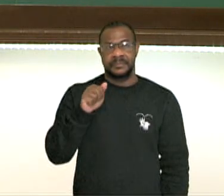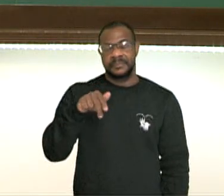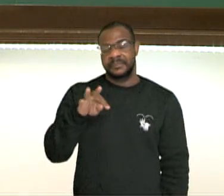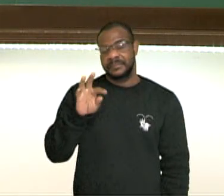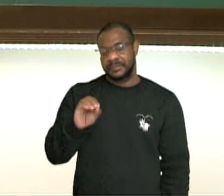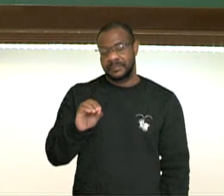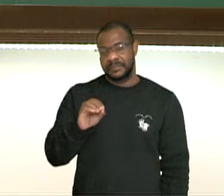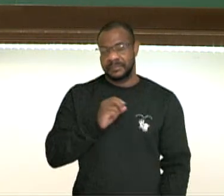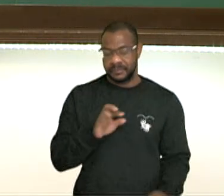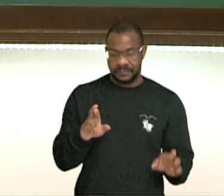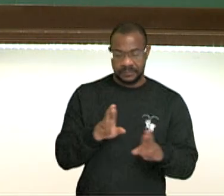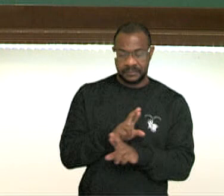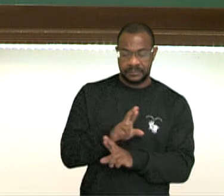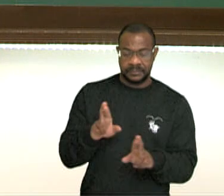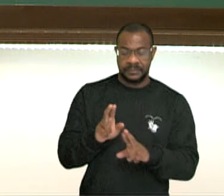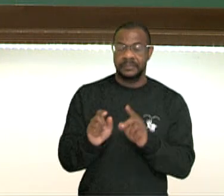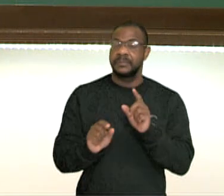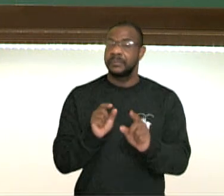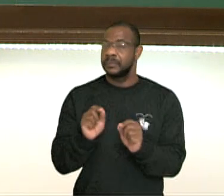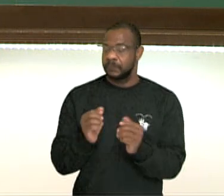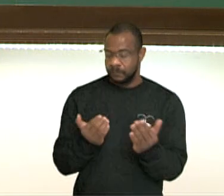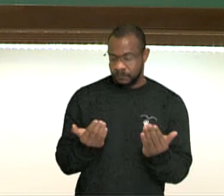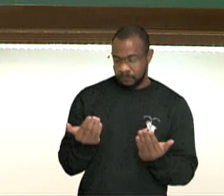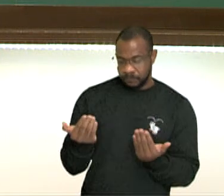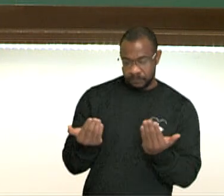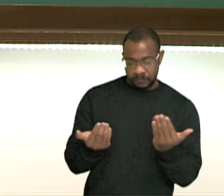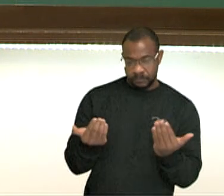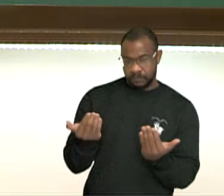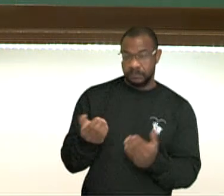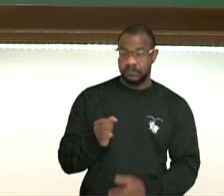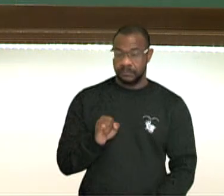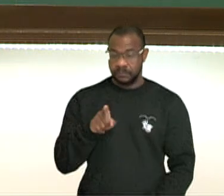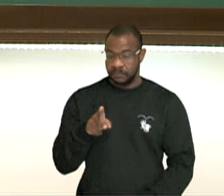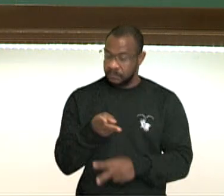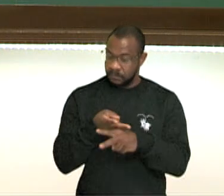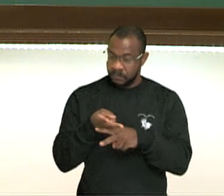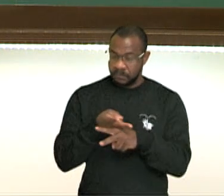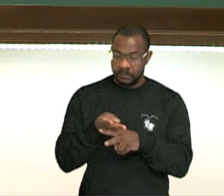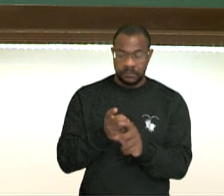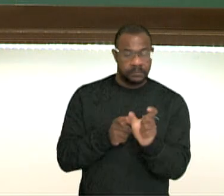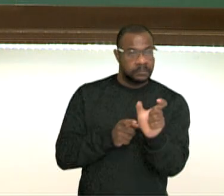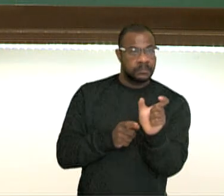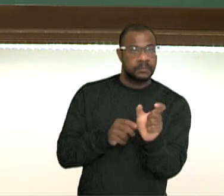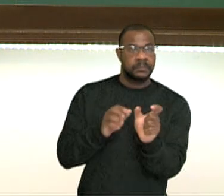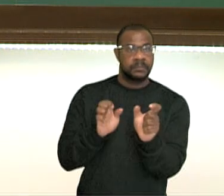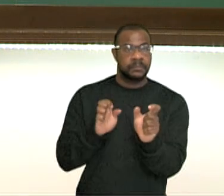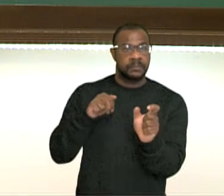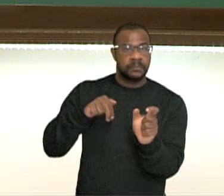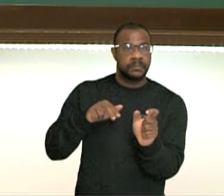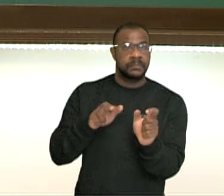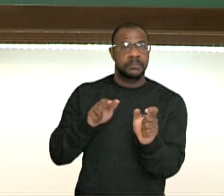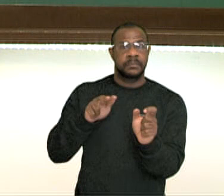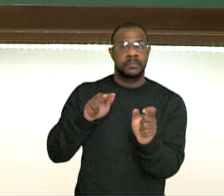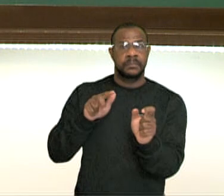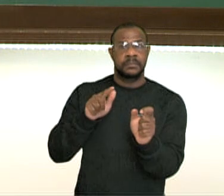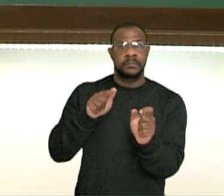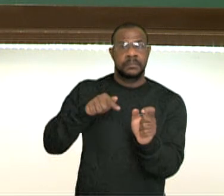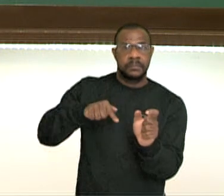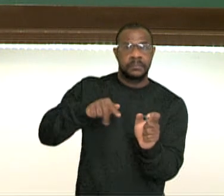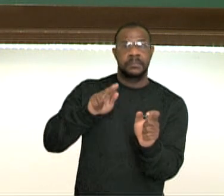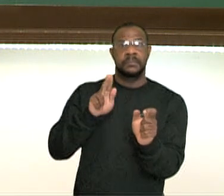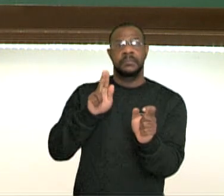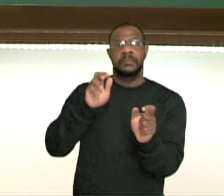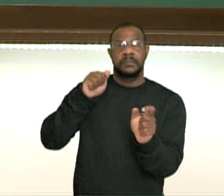de comparação. Se você for procurar, o enquanto é uma conjunção que indica tempo, mas ela